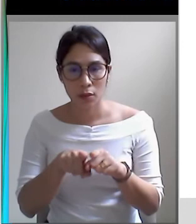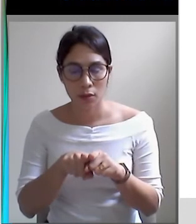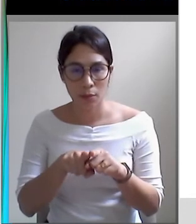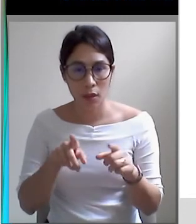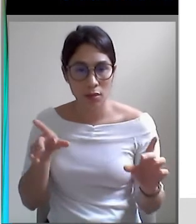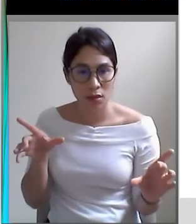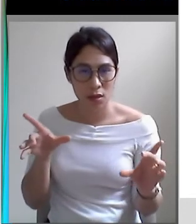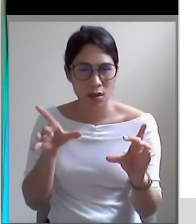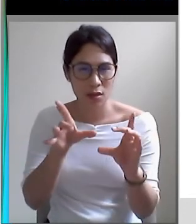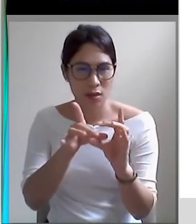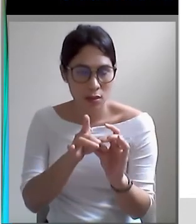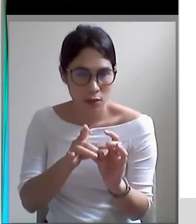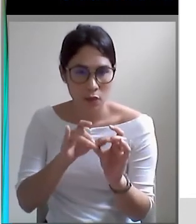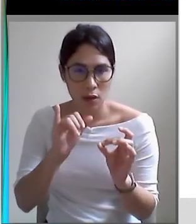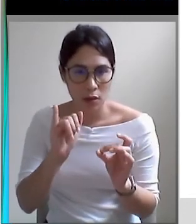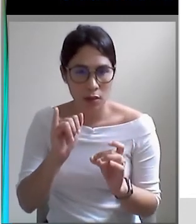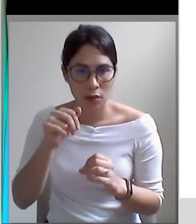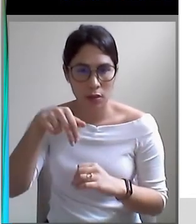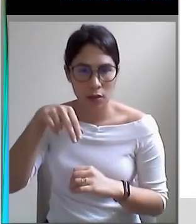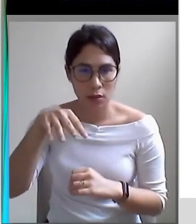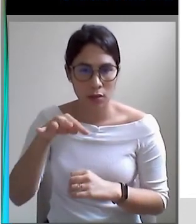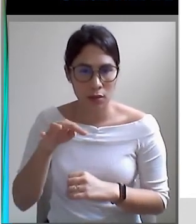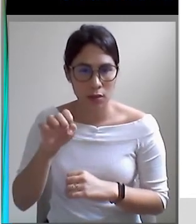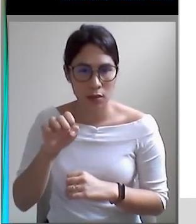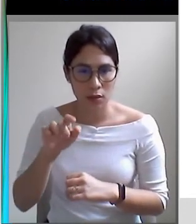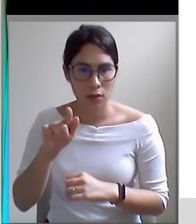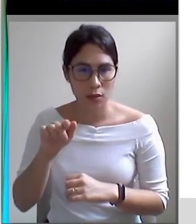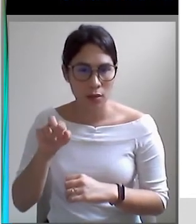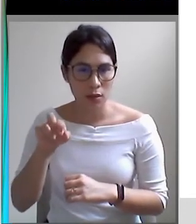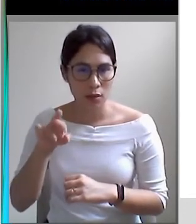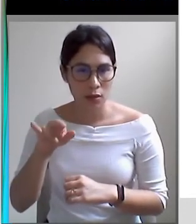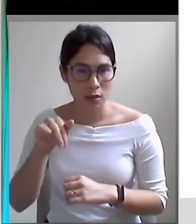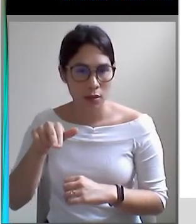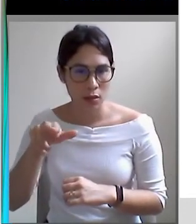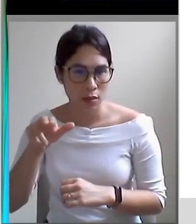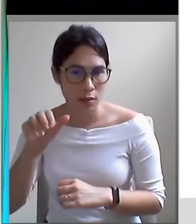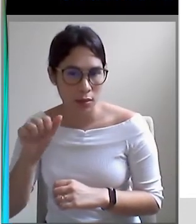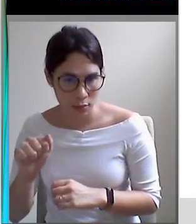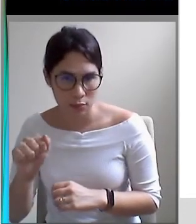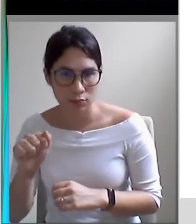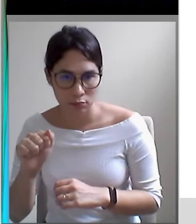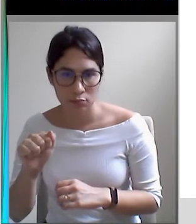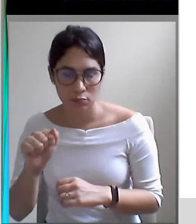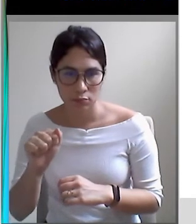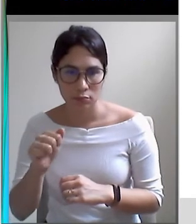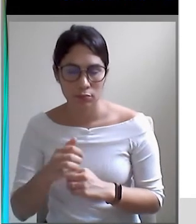aos receptores de integrina, fixando-se então sobre o epitélio.